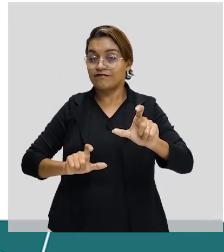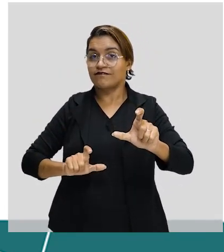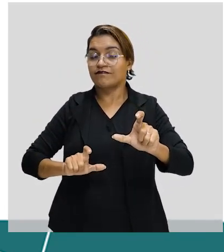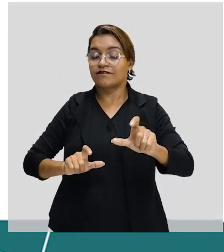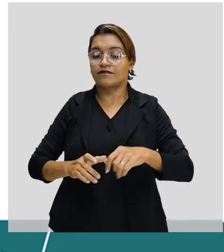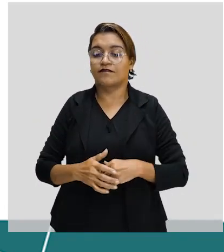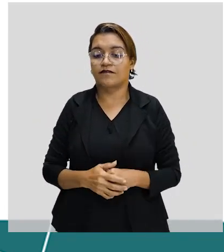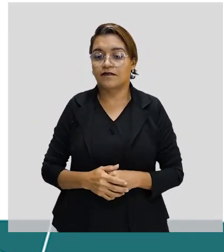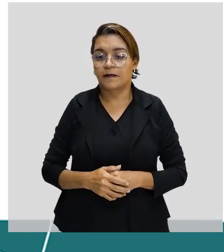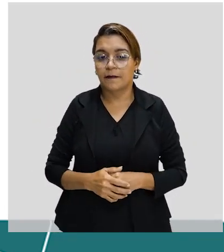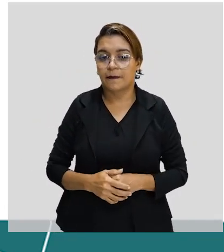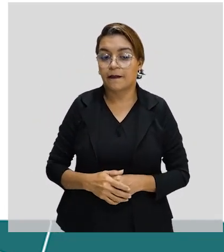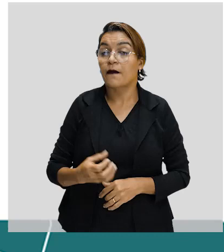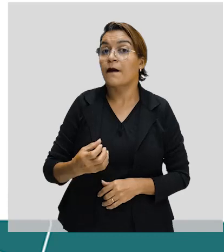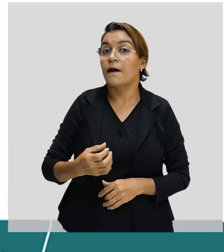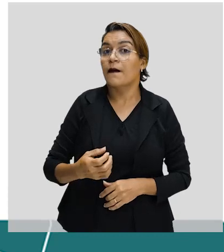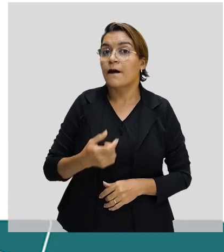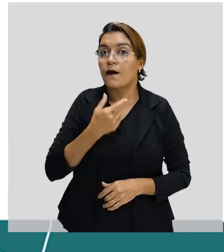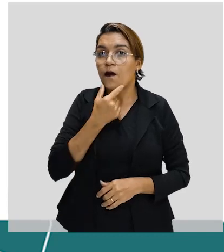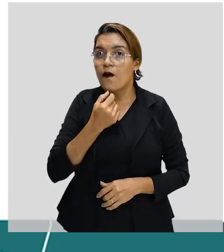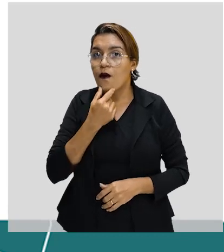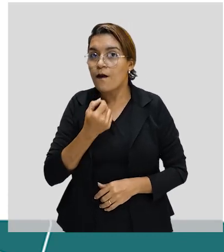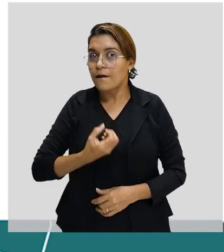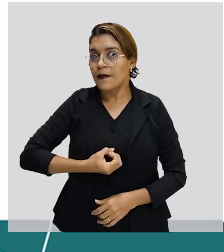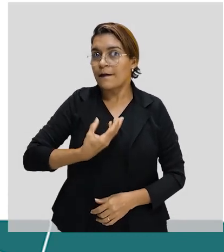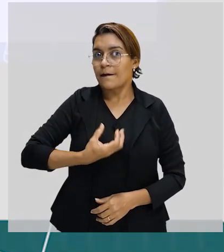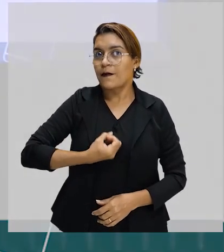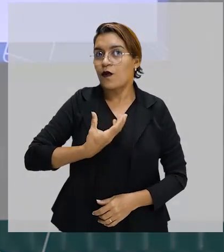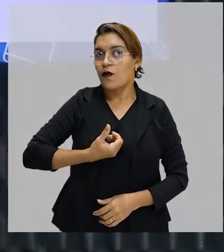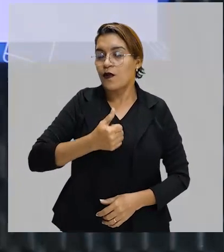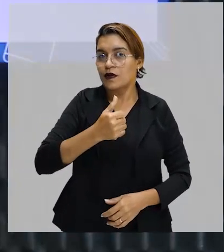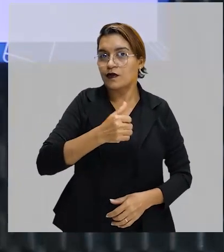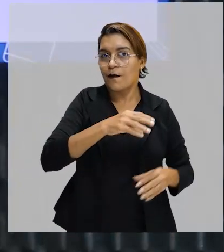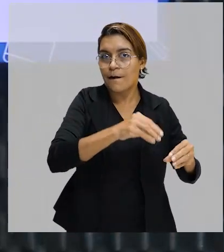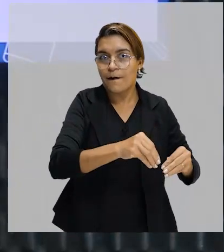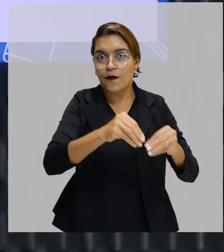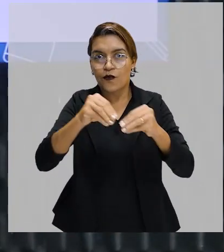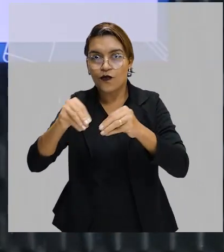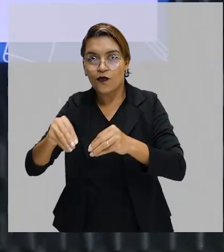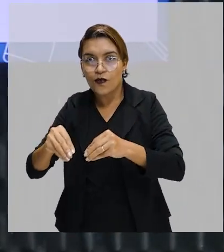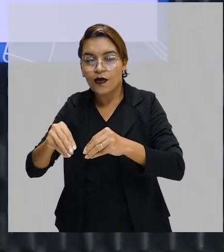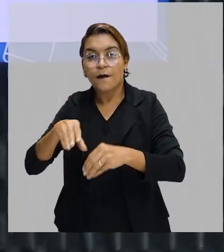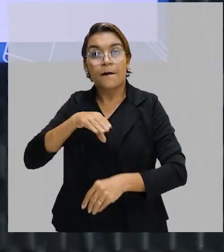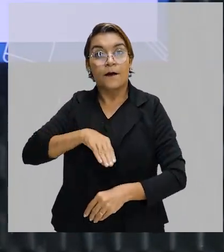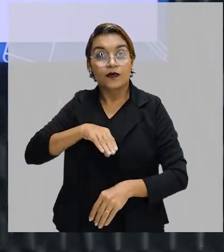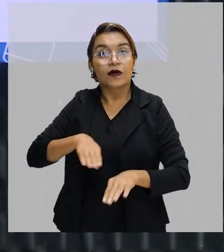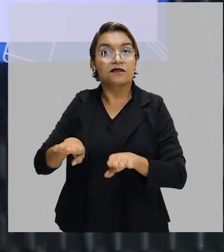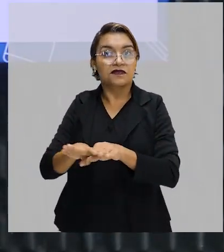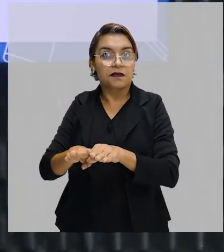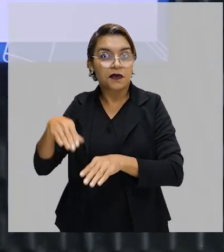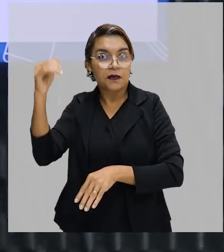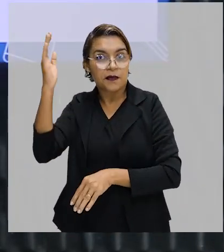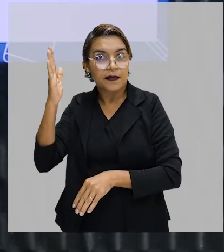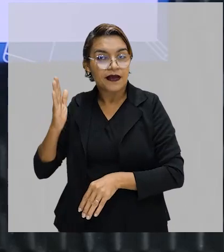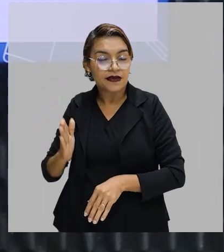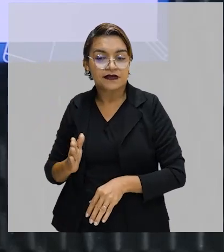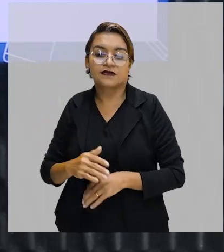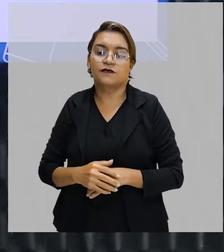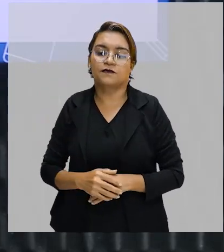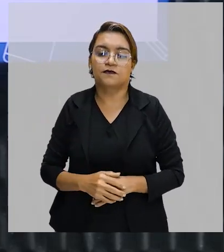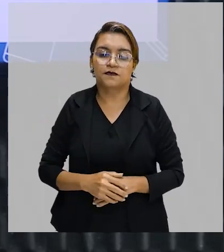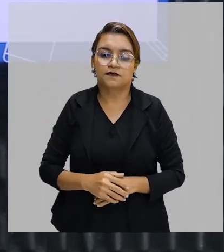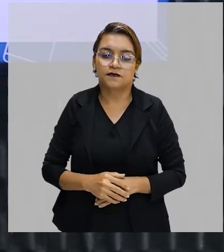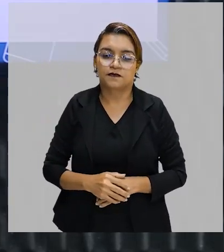portuguesas esses poetas migram é para Portugal e para o Brasil e o que pretendemos incluir na